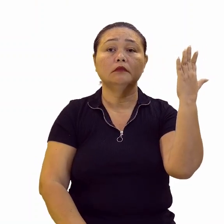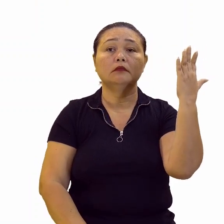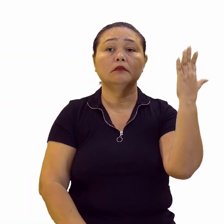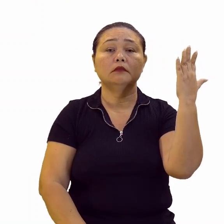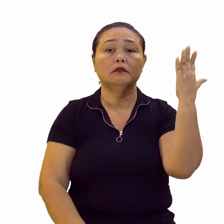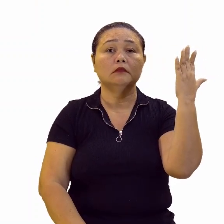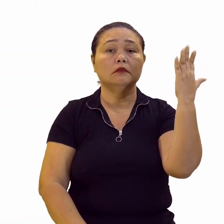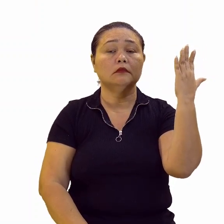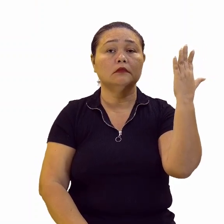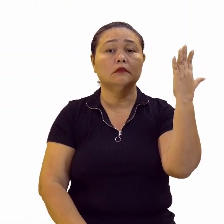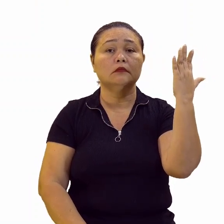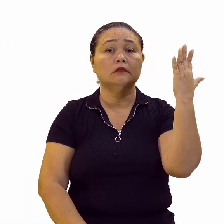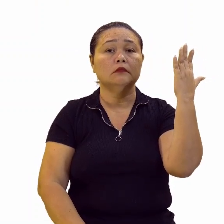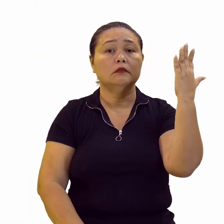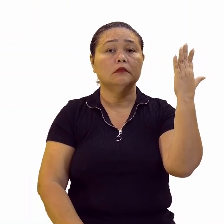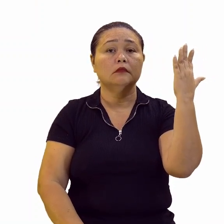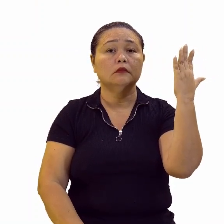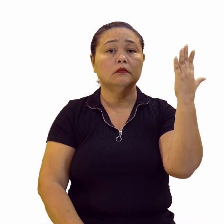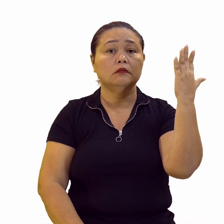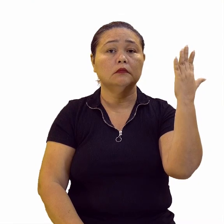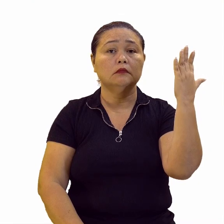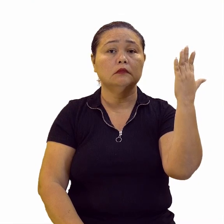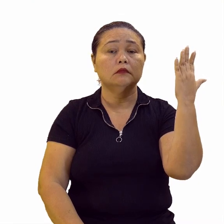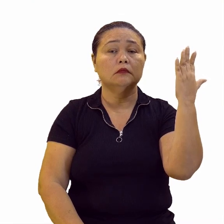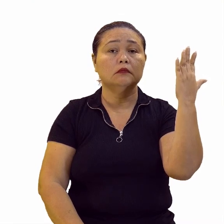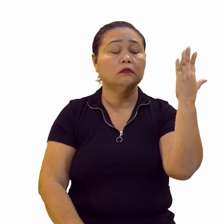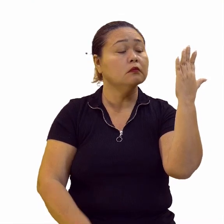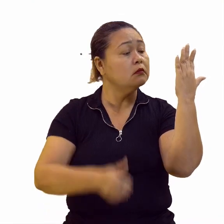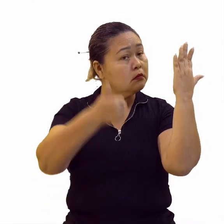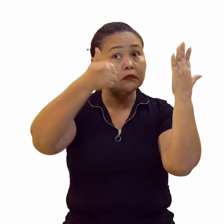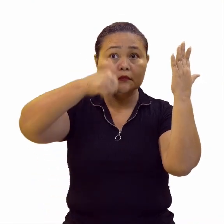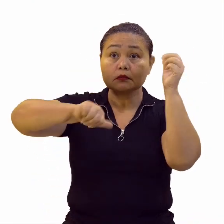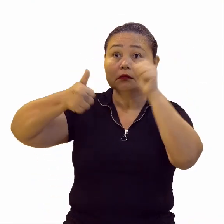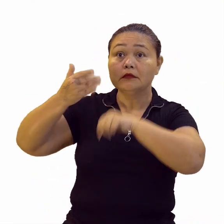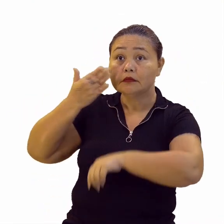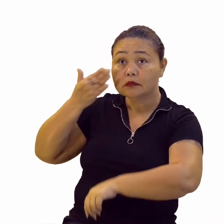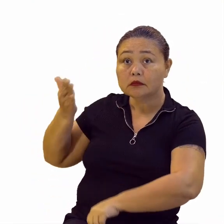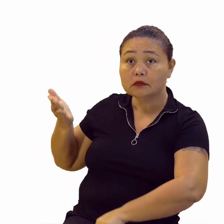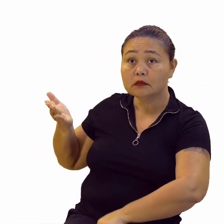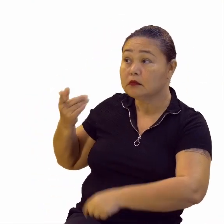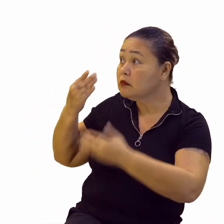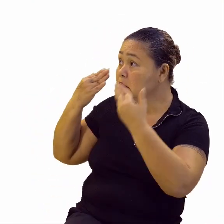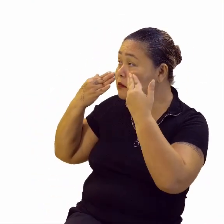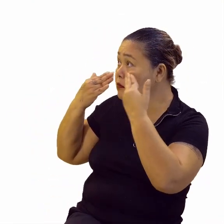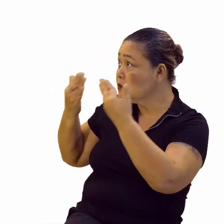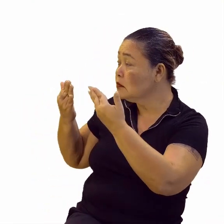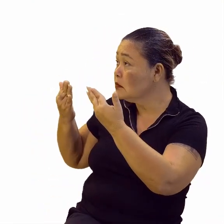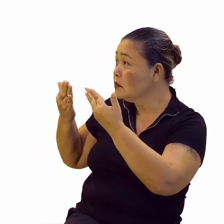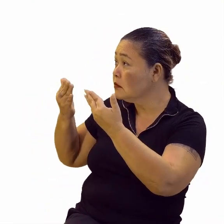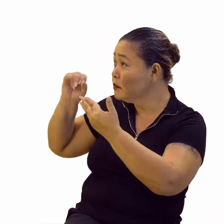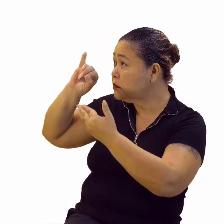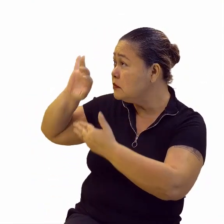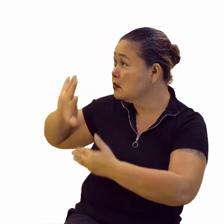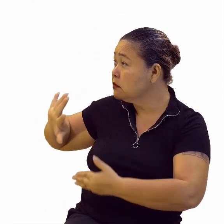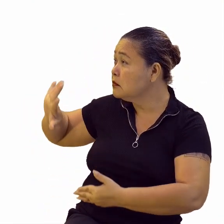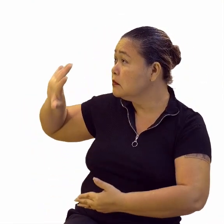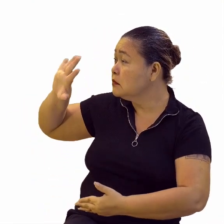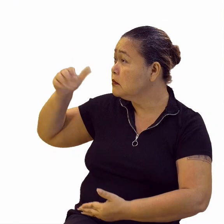e o que aparece no espelho. Analisou bem, olhou bem. Primeira imagem, pessoa